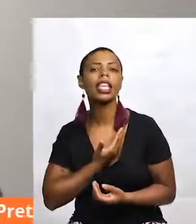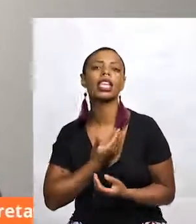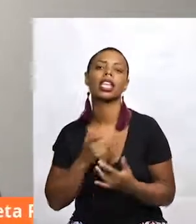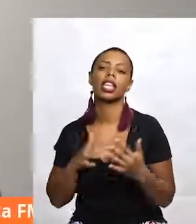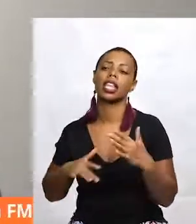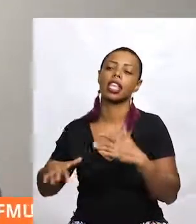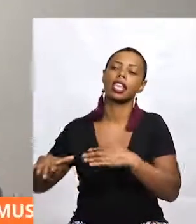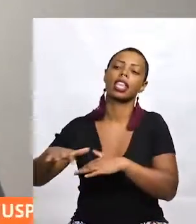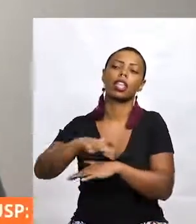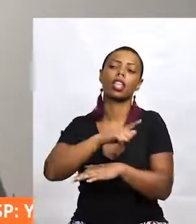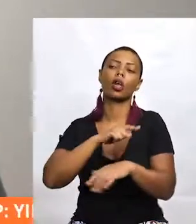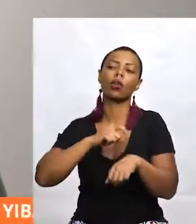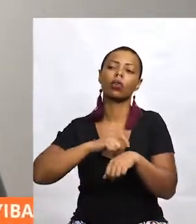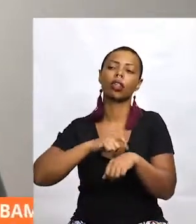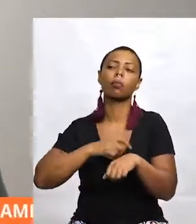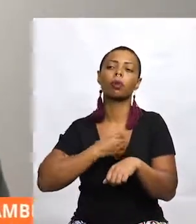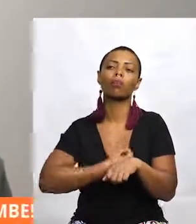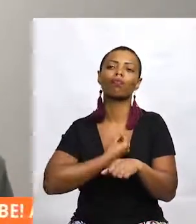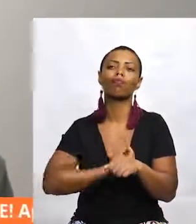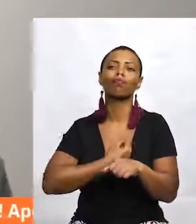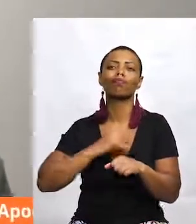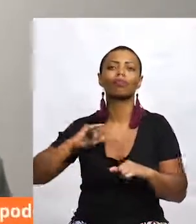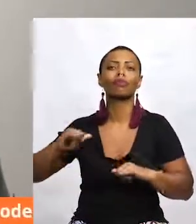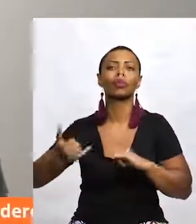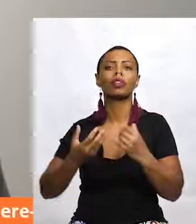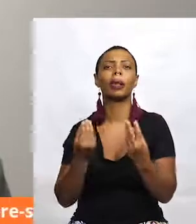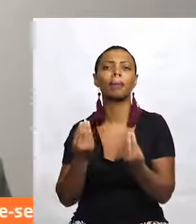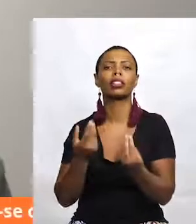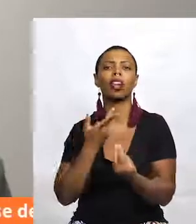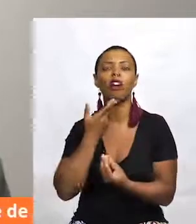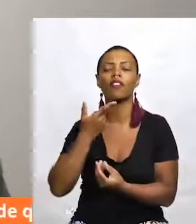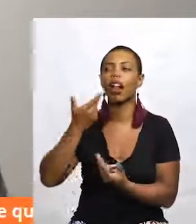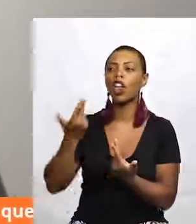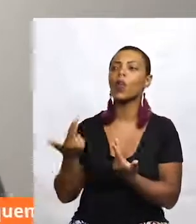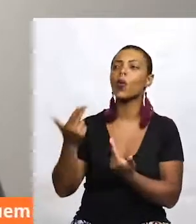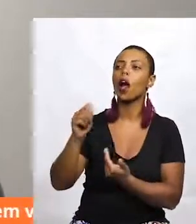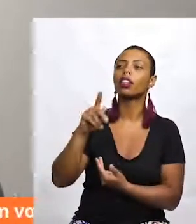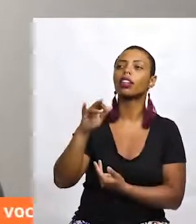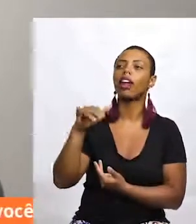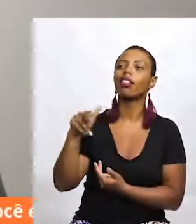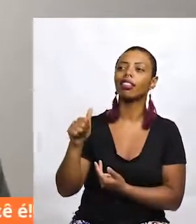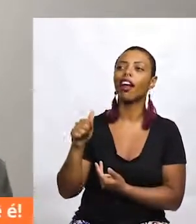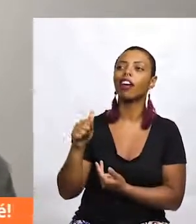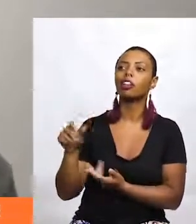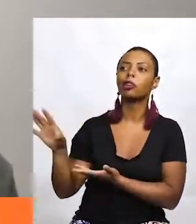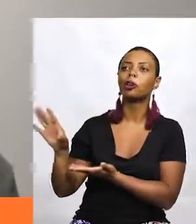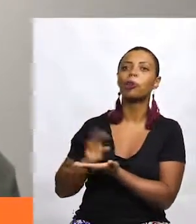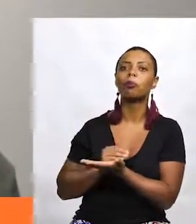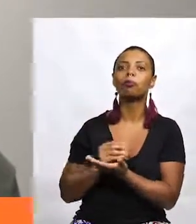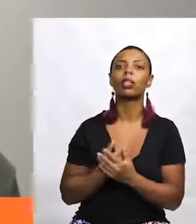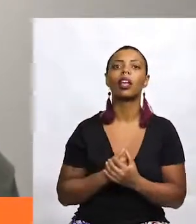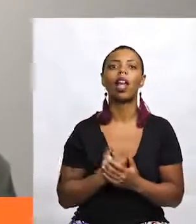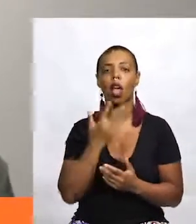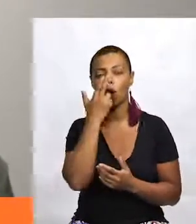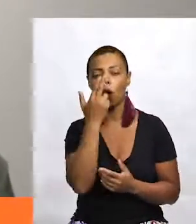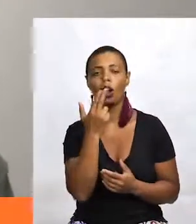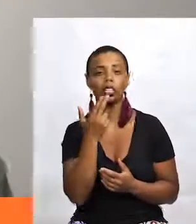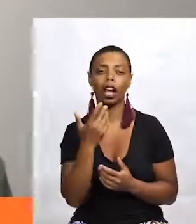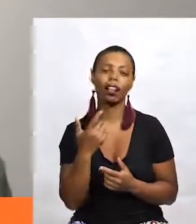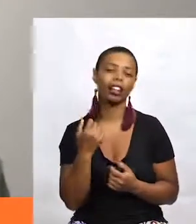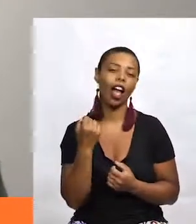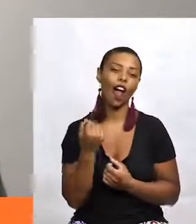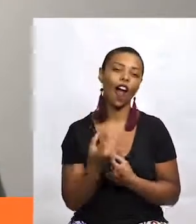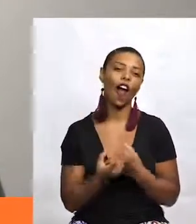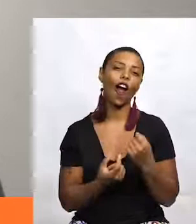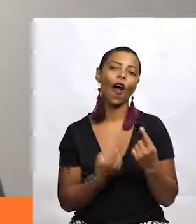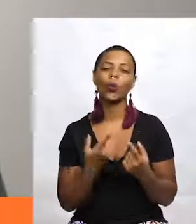convivi bastante, eu acho que eu refaço a fala da Adriana, que talvez eu fui bastante inocente nessa